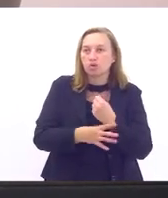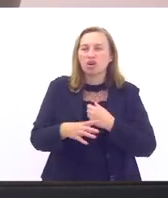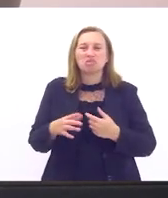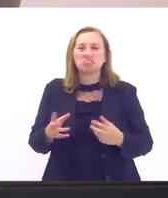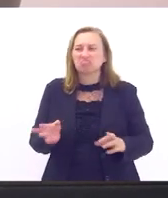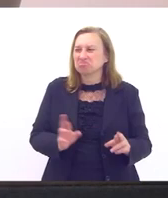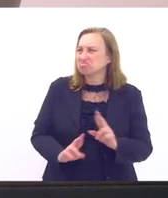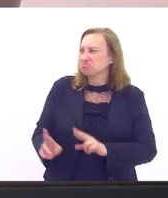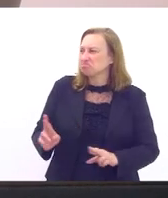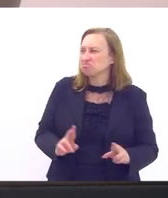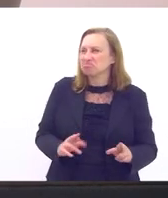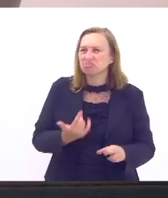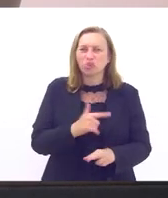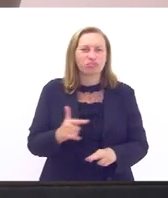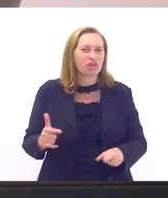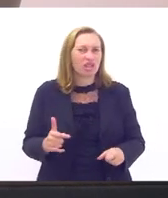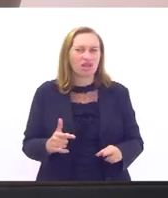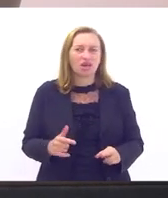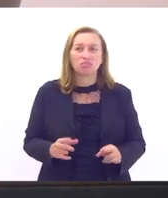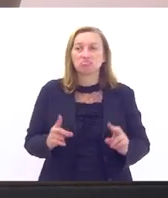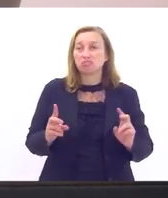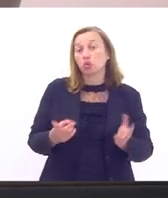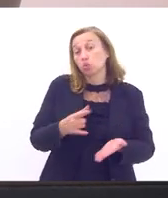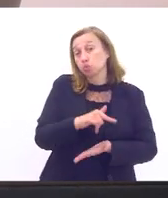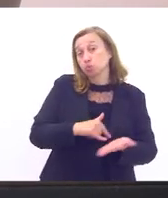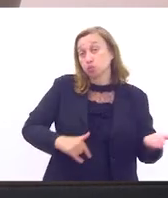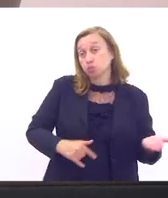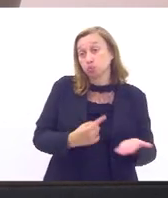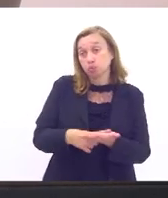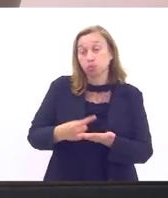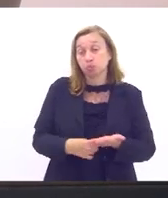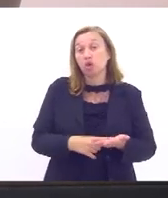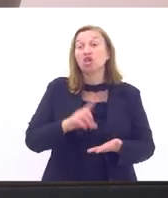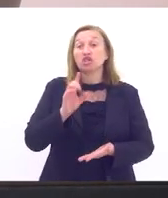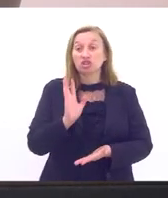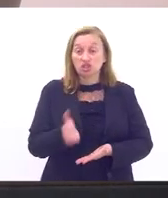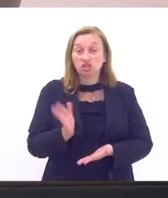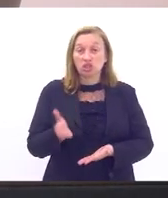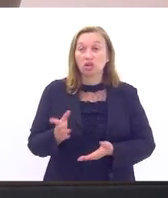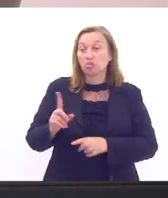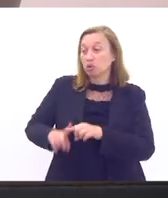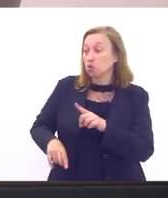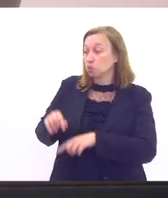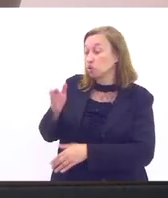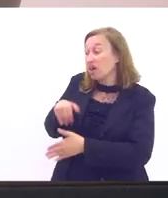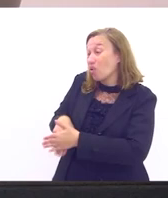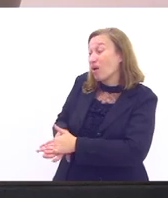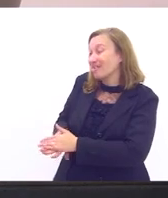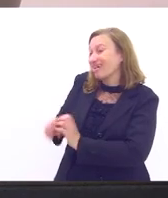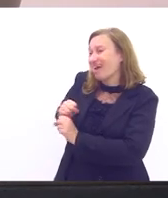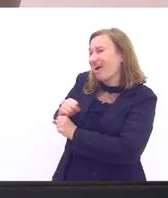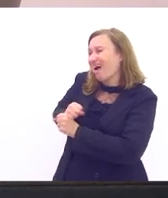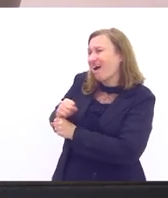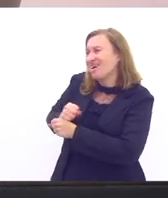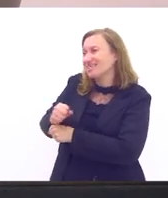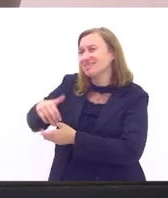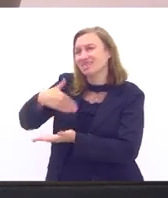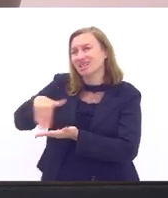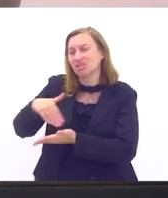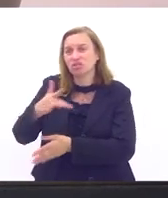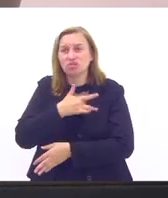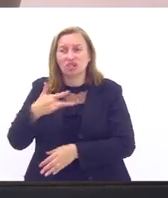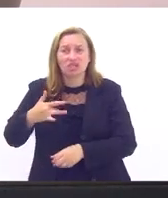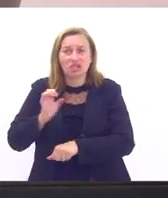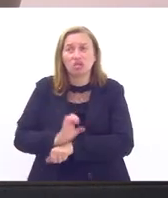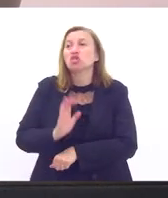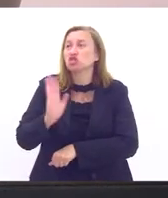relação, aliás, com o termo de cooperação, porque são equipamentos que estavam no depósito da Secretaria de Estado de Saúde, que